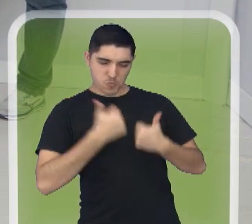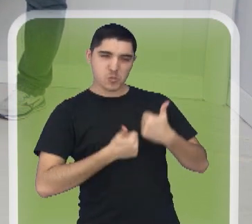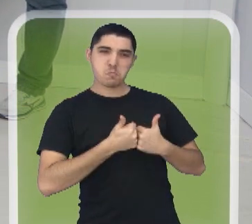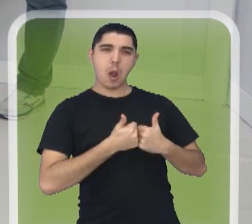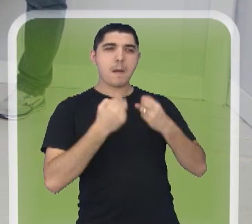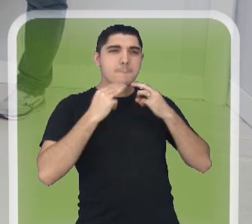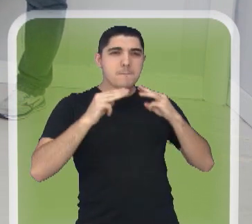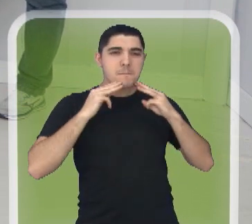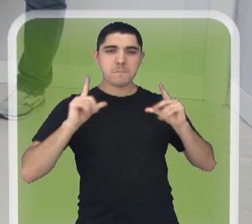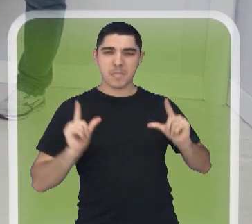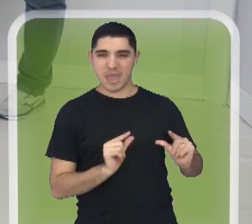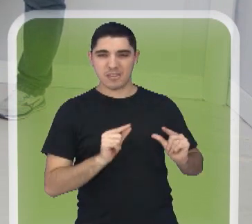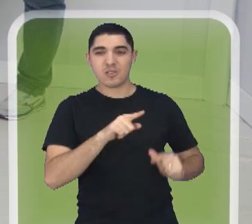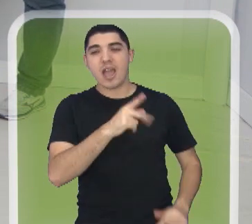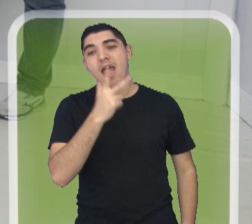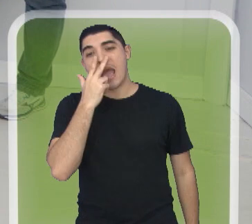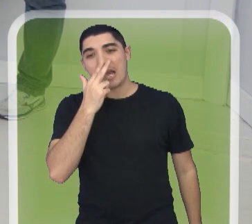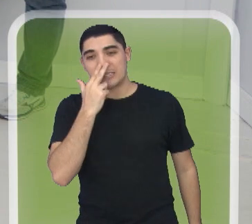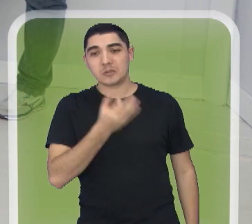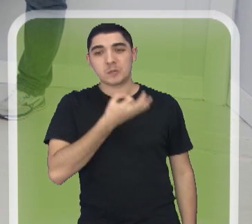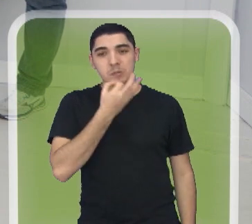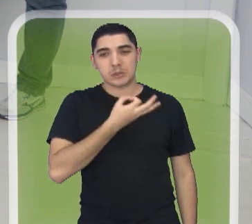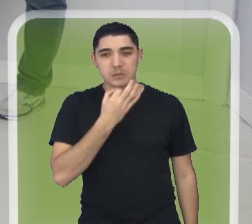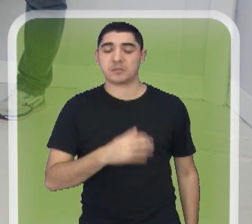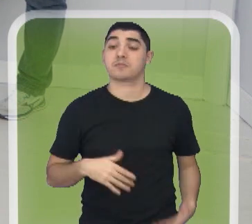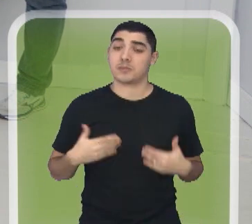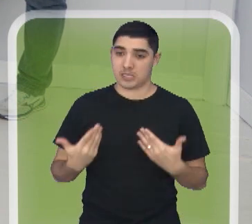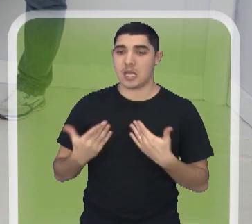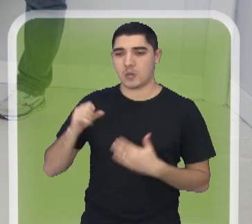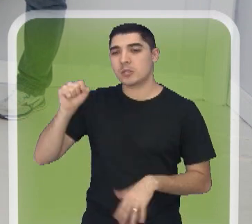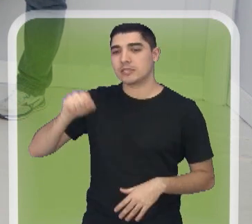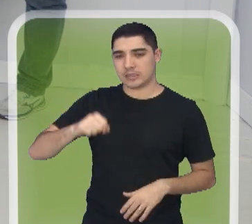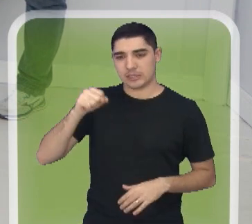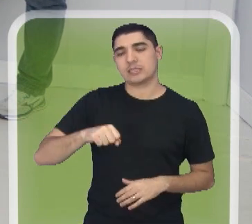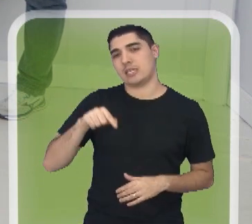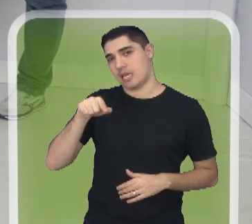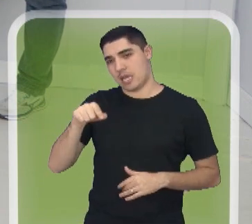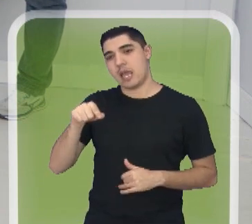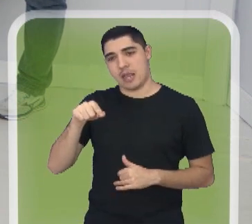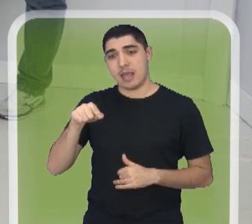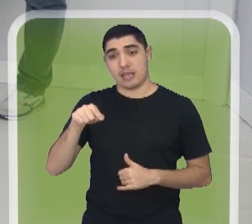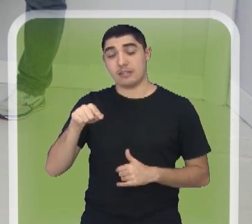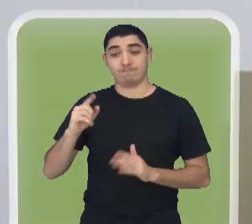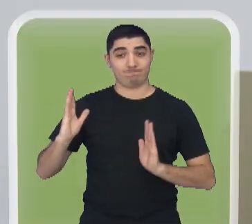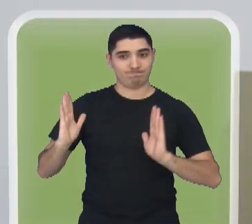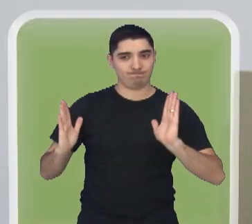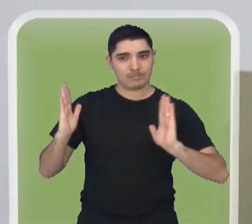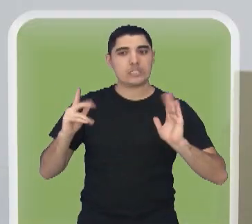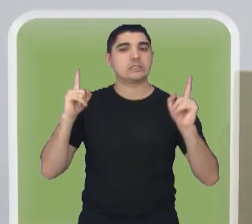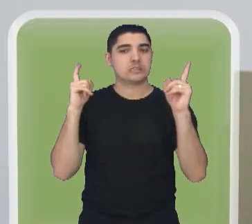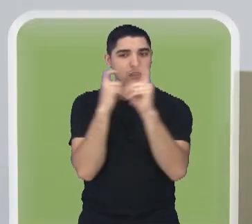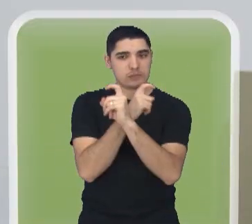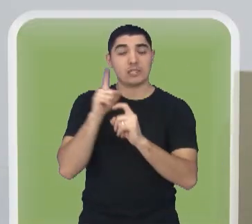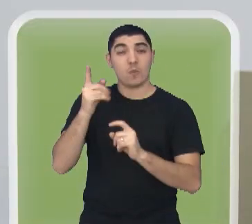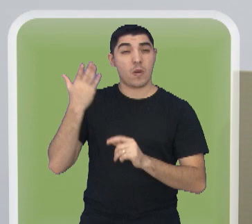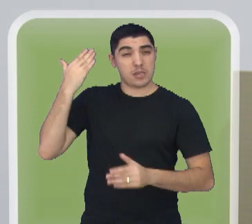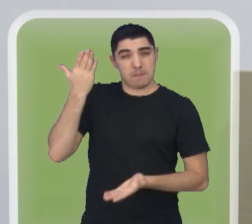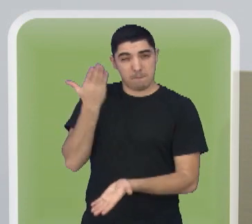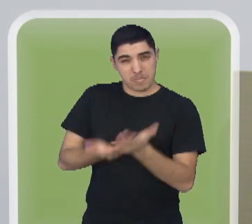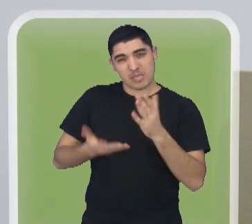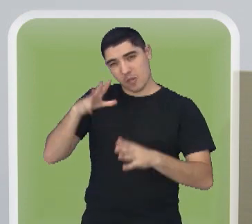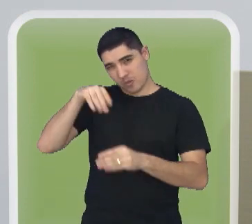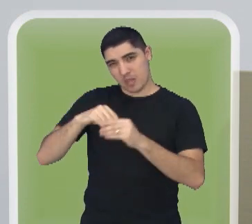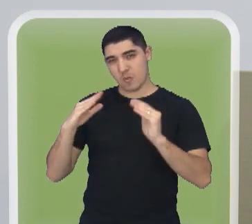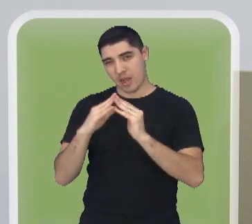crítico. Eu acho que da parte técnica ali, sim, né? Acho que foi um momento difícil que nós realmente tínhamos que